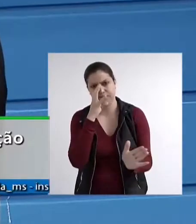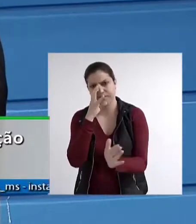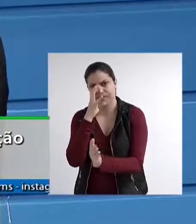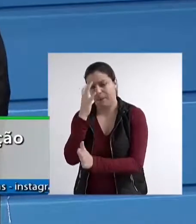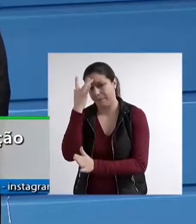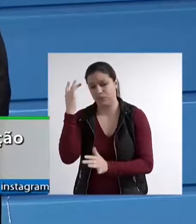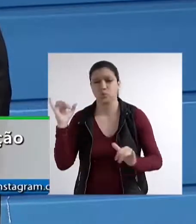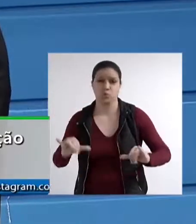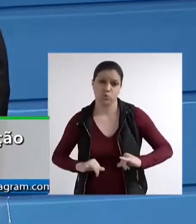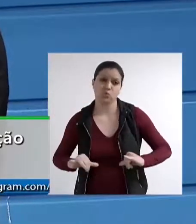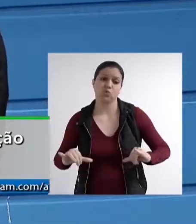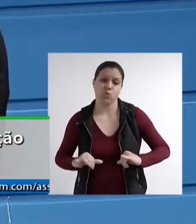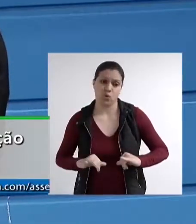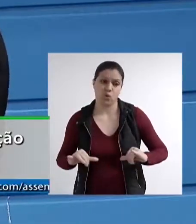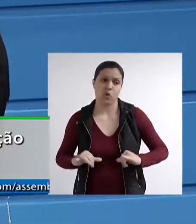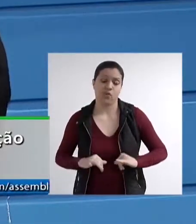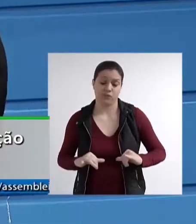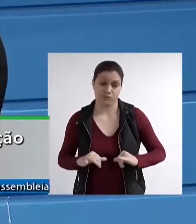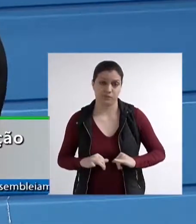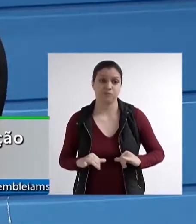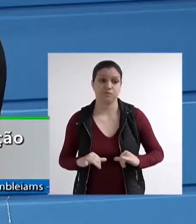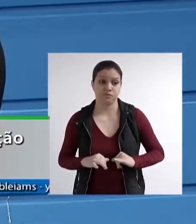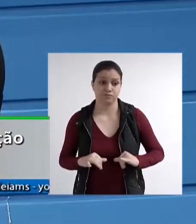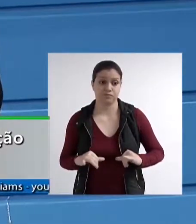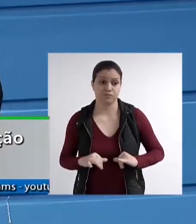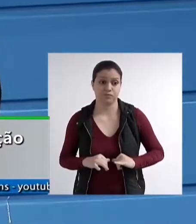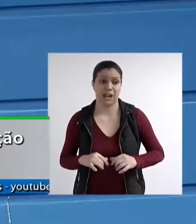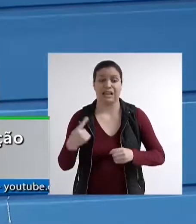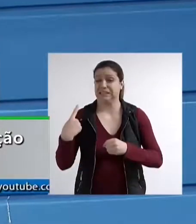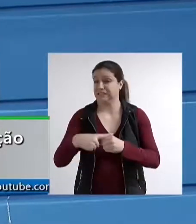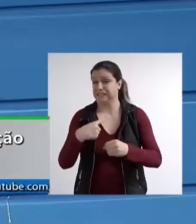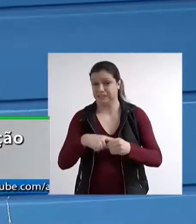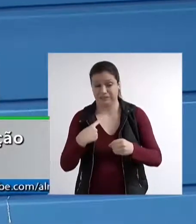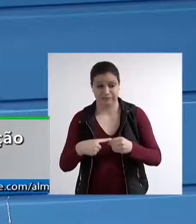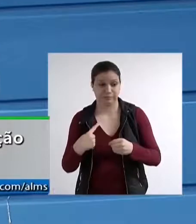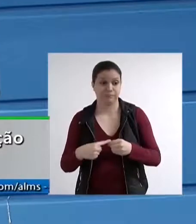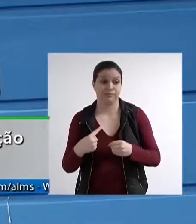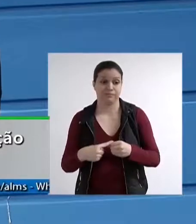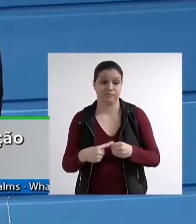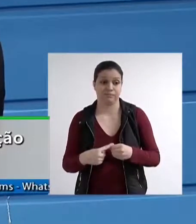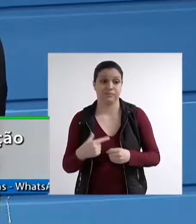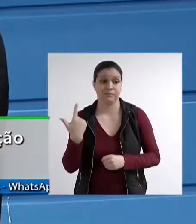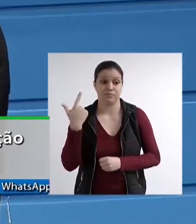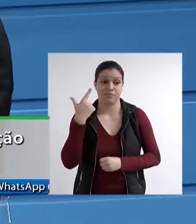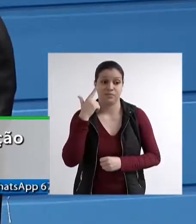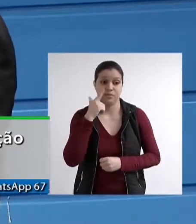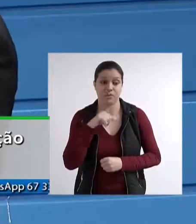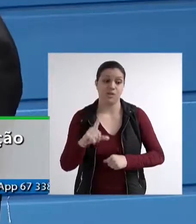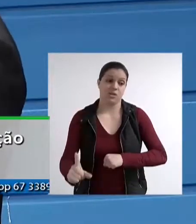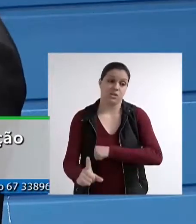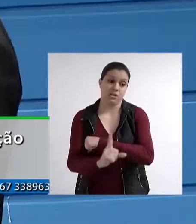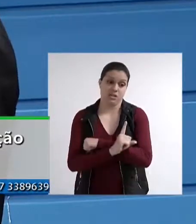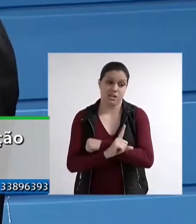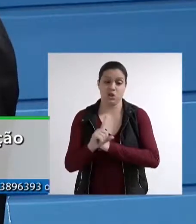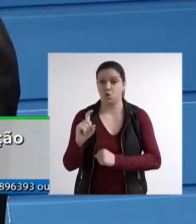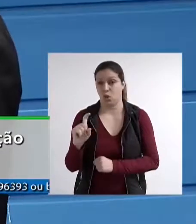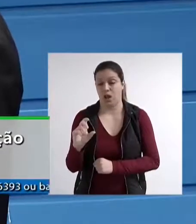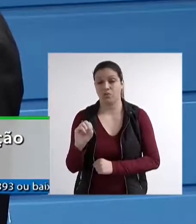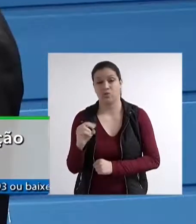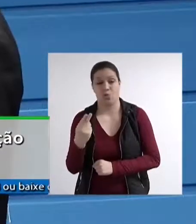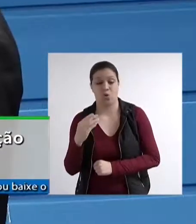Estado com relação, principalmente o interior, para transferência de paciente para Dourados ou para Campo